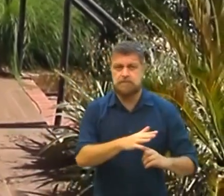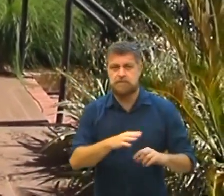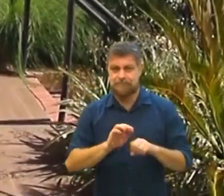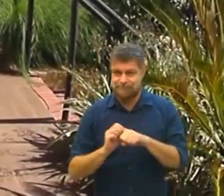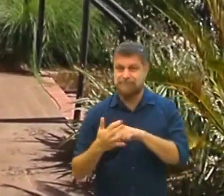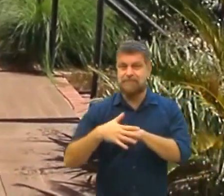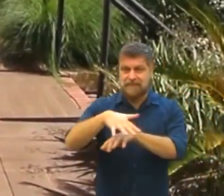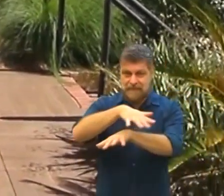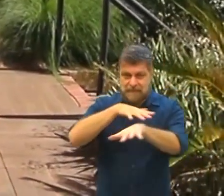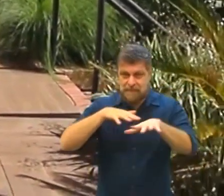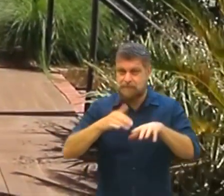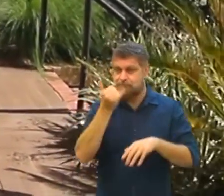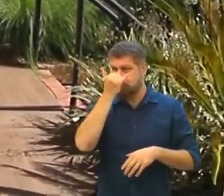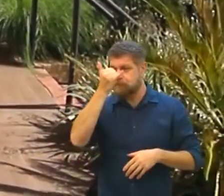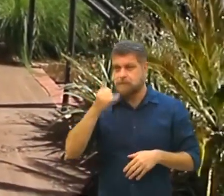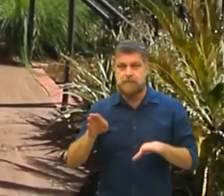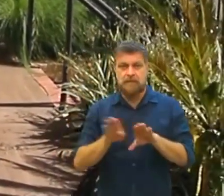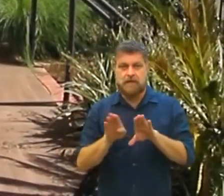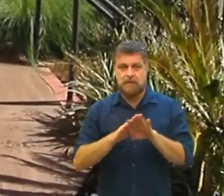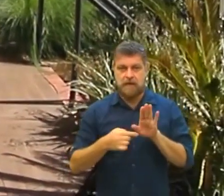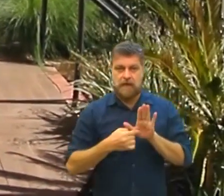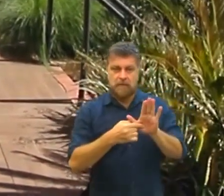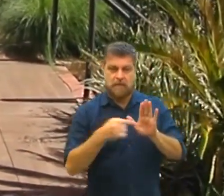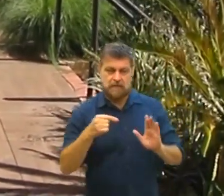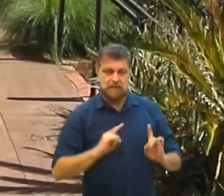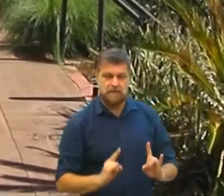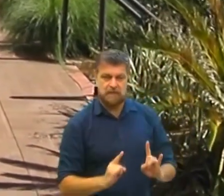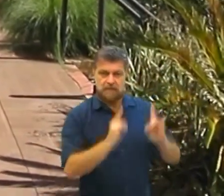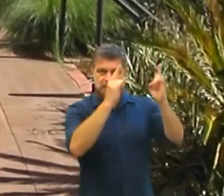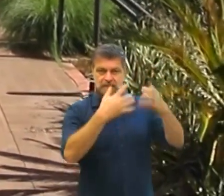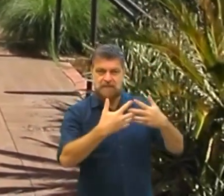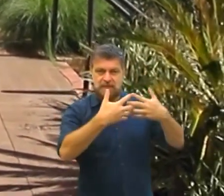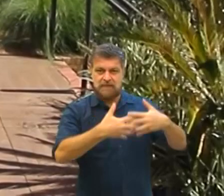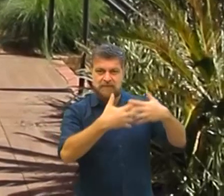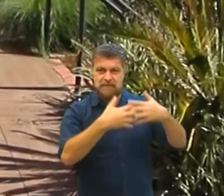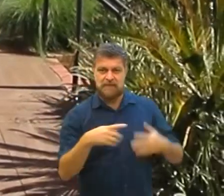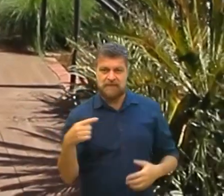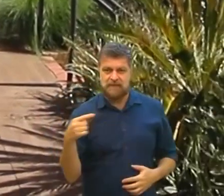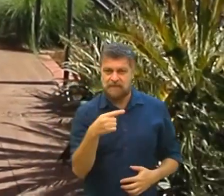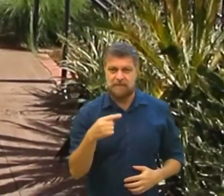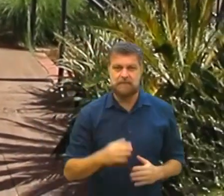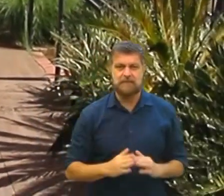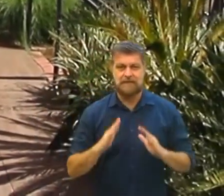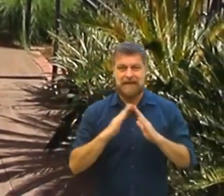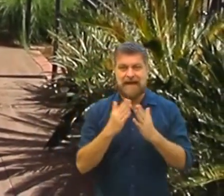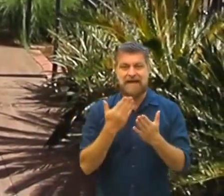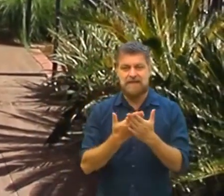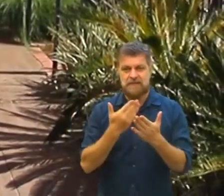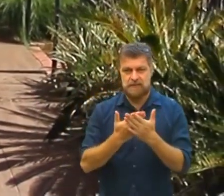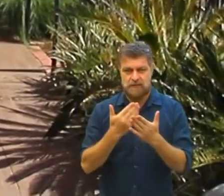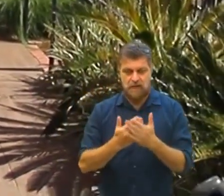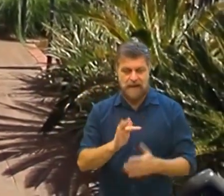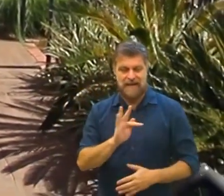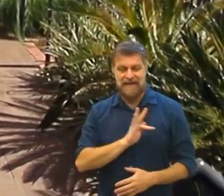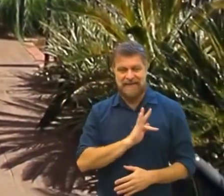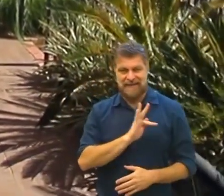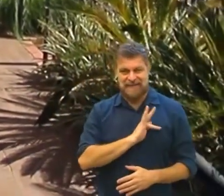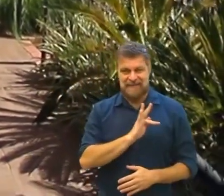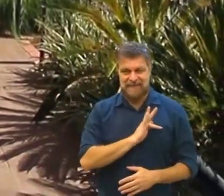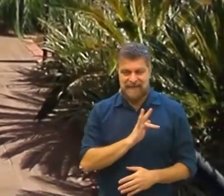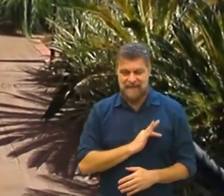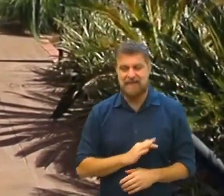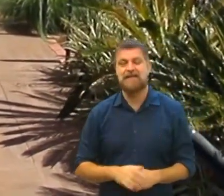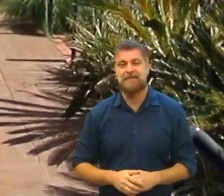pandemia, também marca a reativação do edifício onde ela ocorre. O complexo do edifício Bento Quirino,